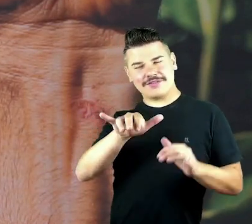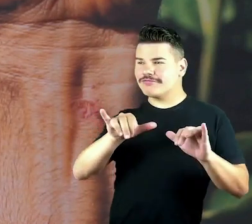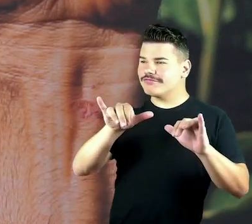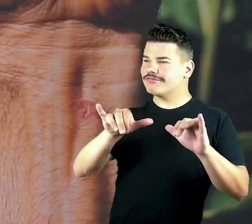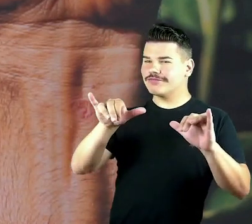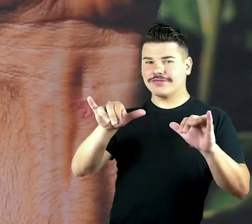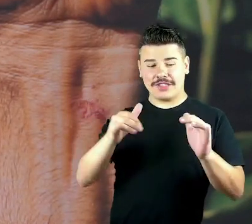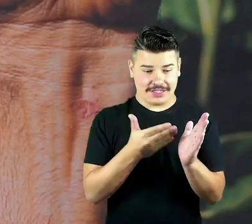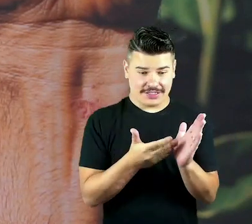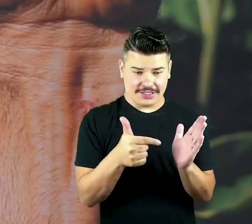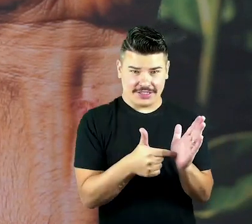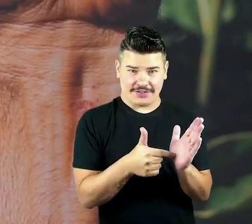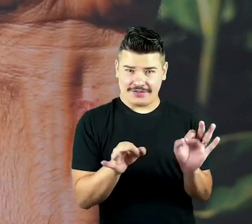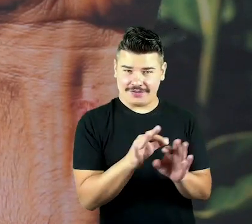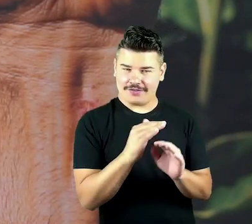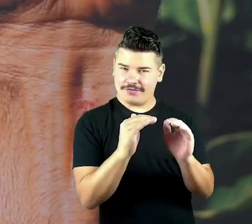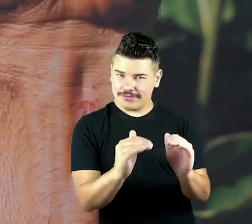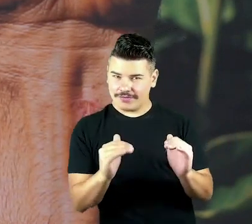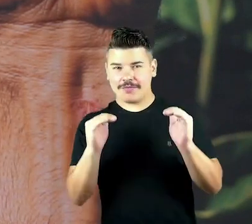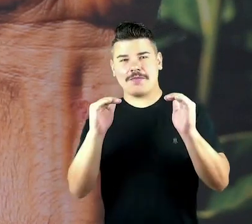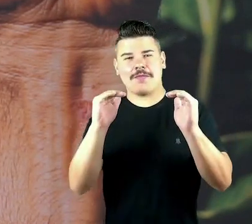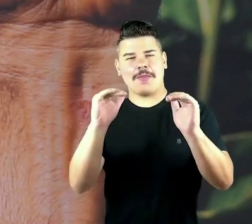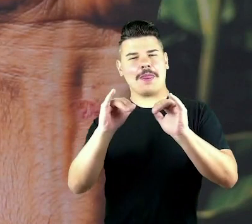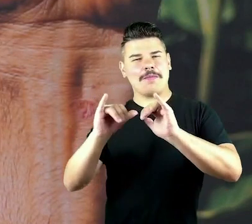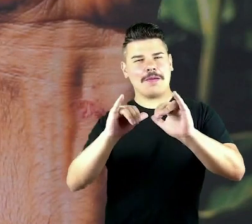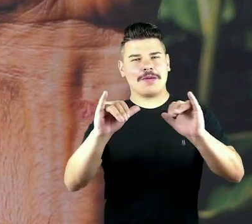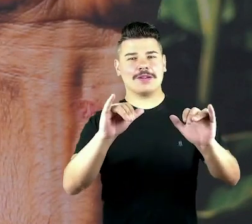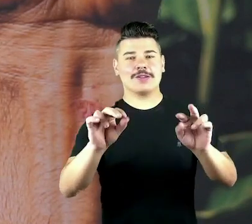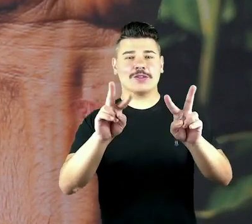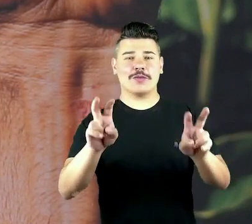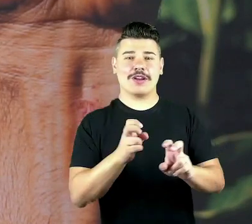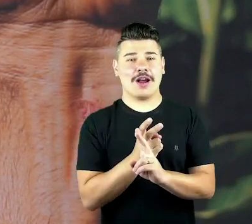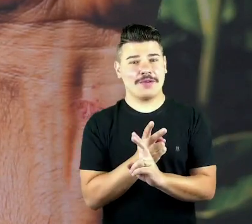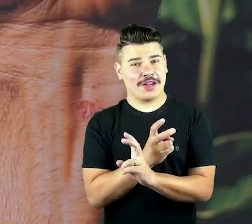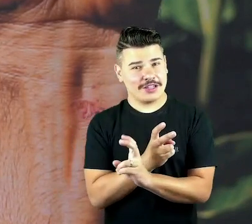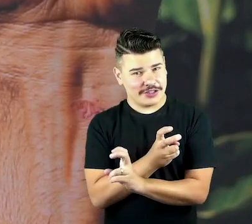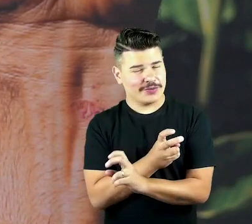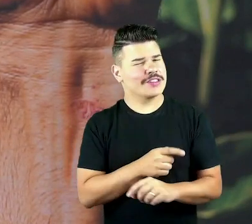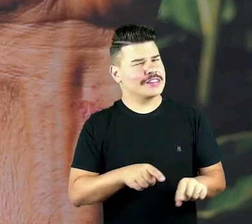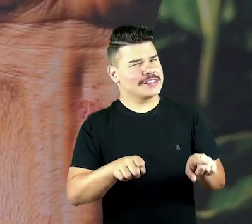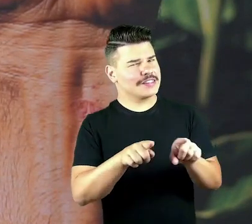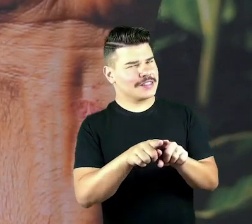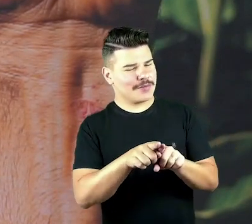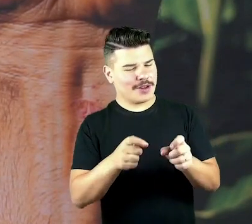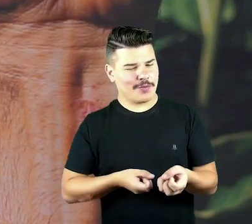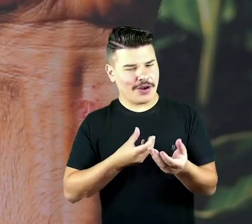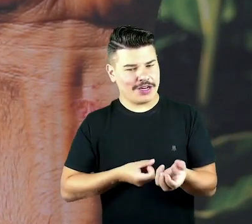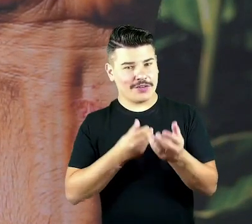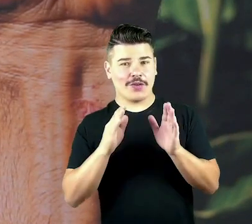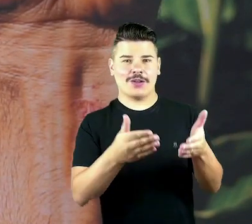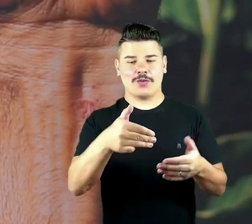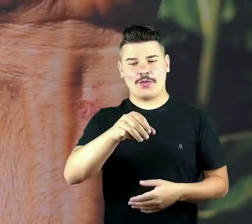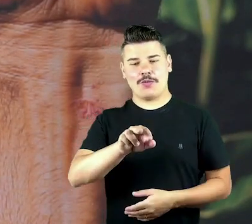ultrapassa a fronteira do livro e que vem chegar até em aplicativos, como é o caso da poética do